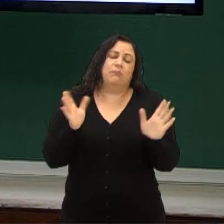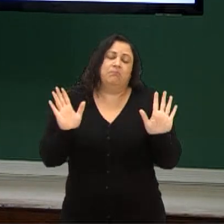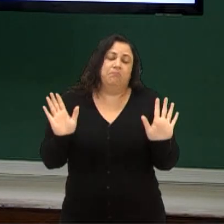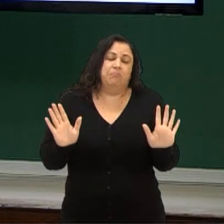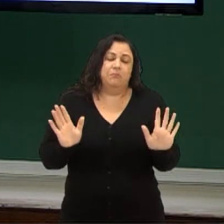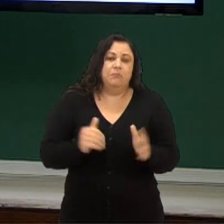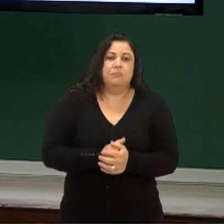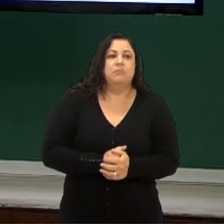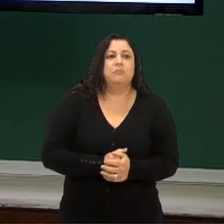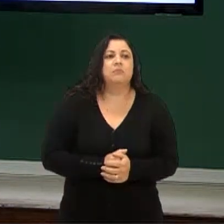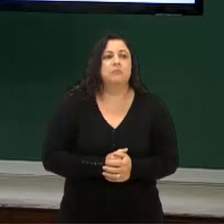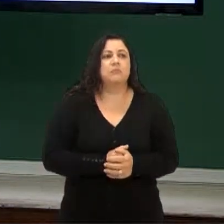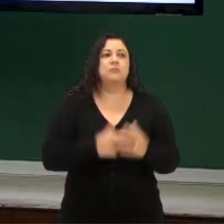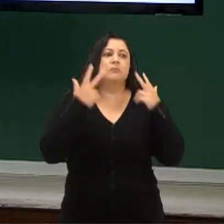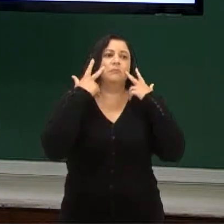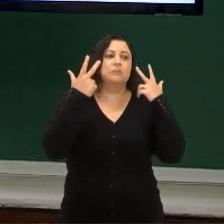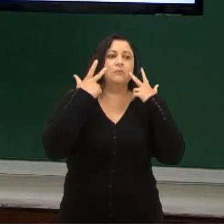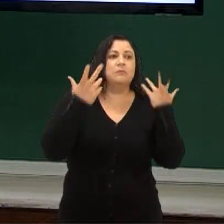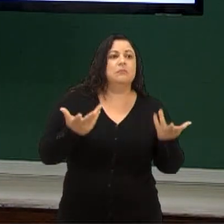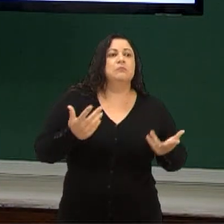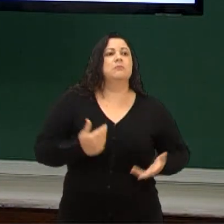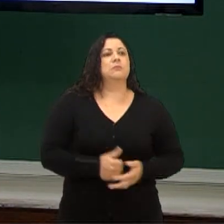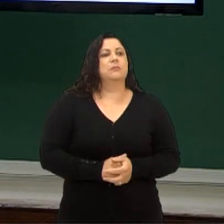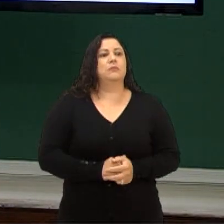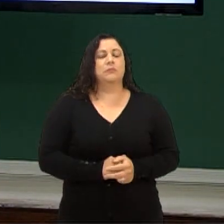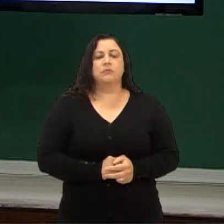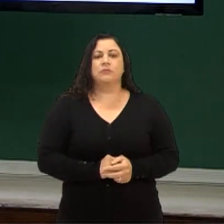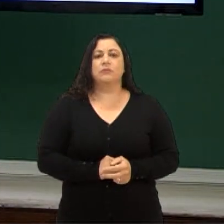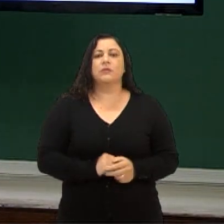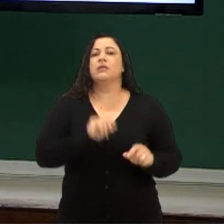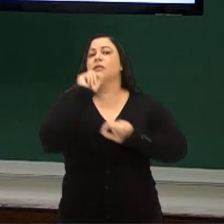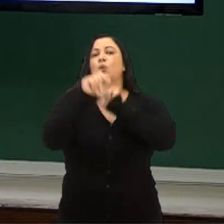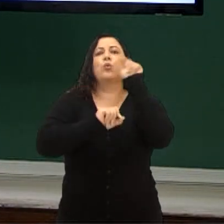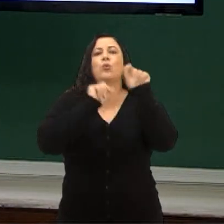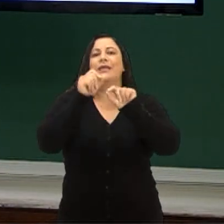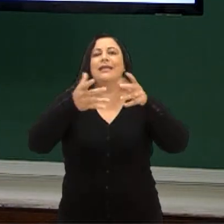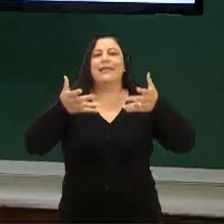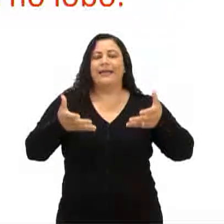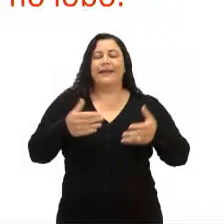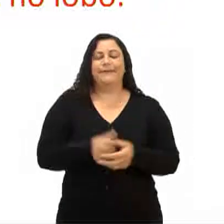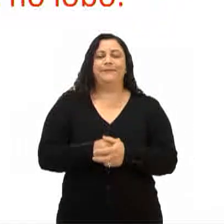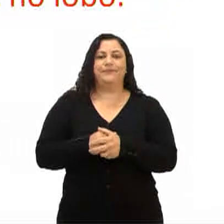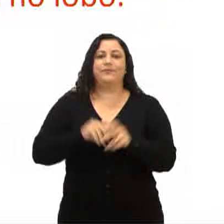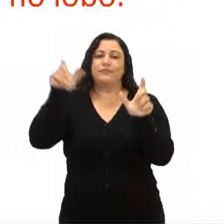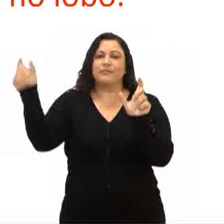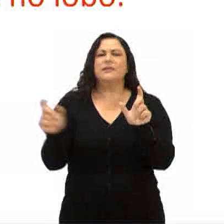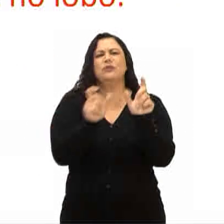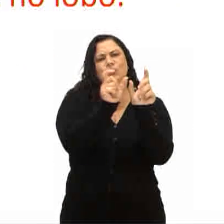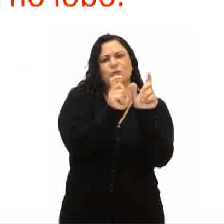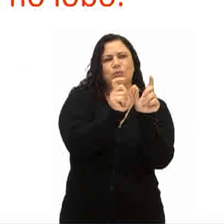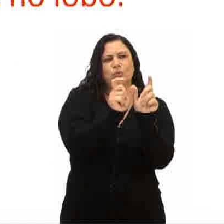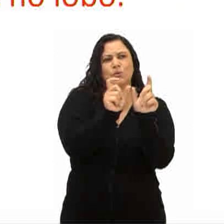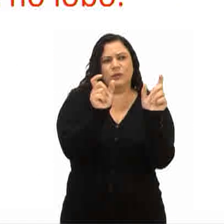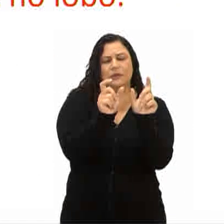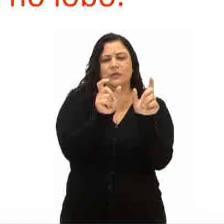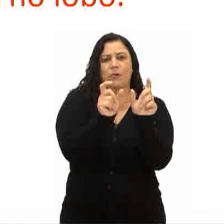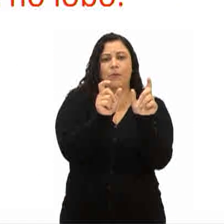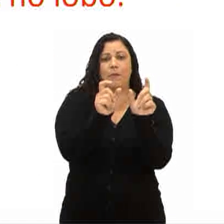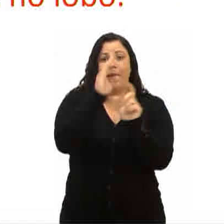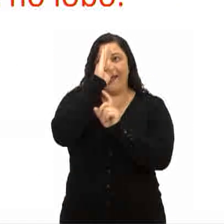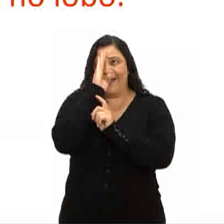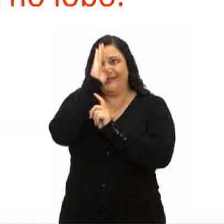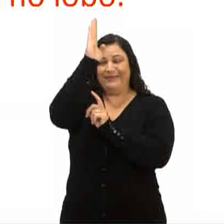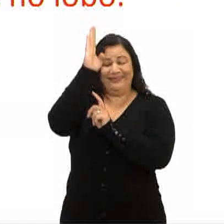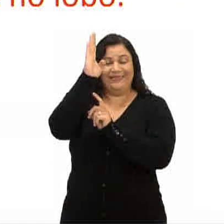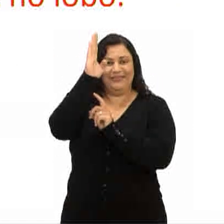normalmente, ela sairia naturalmente. Então ele funciona como? A conjunção mas funciona como uma ênfase ao